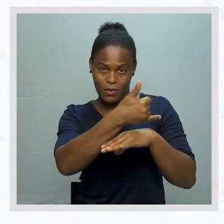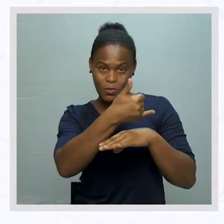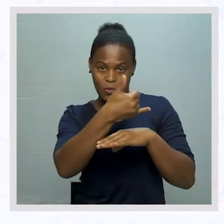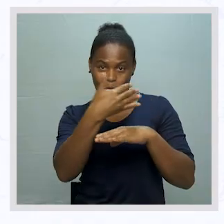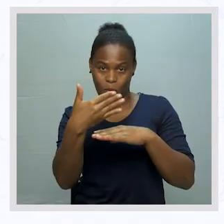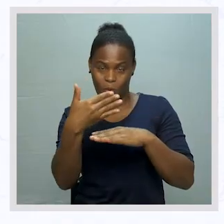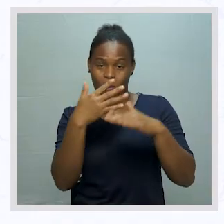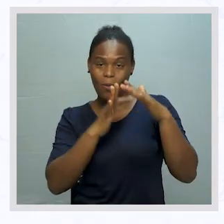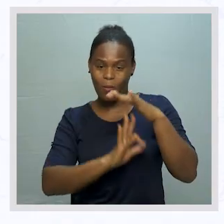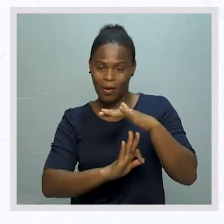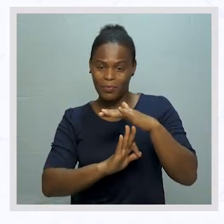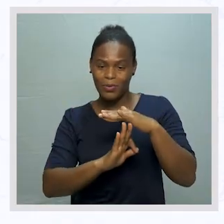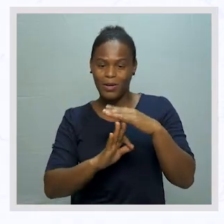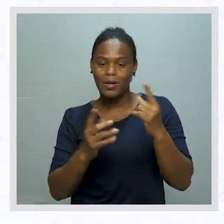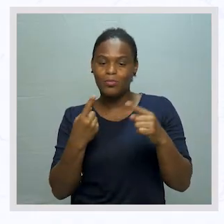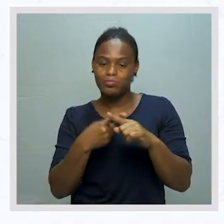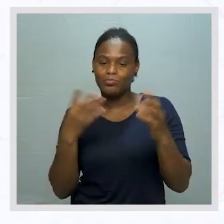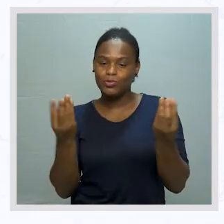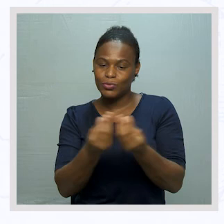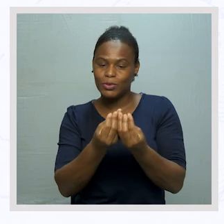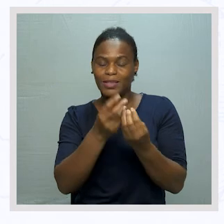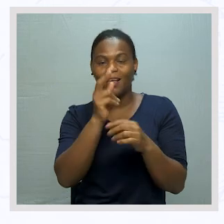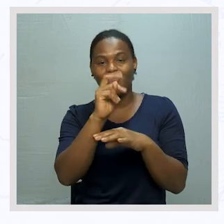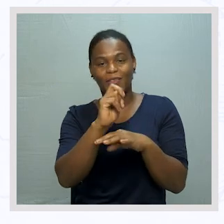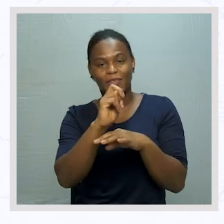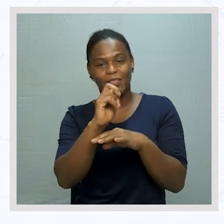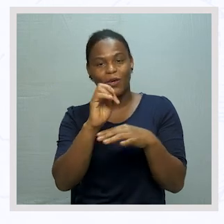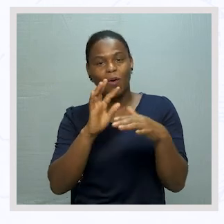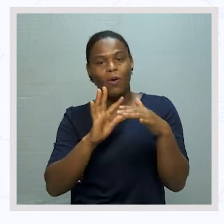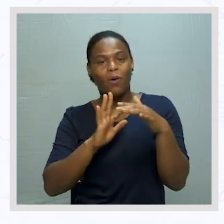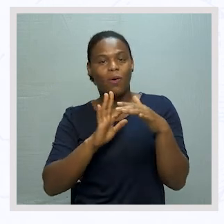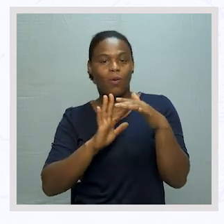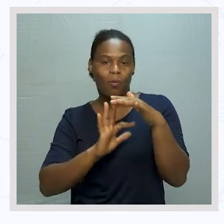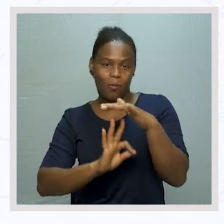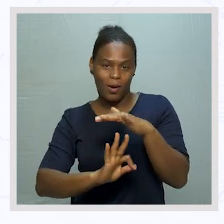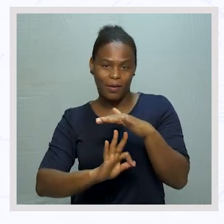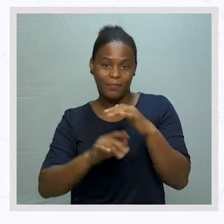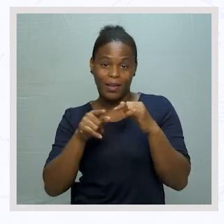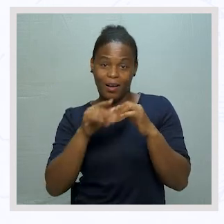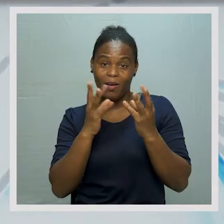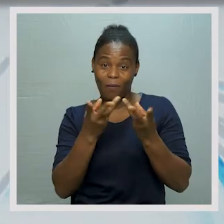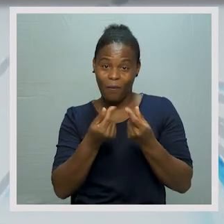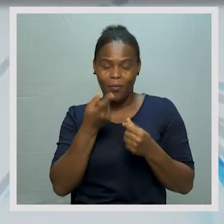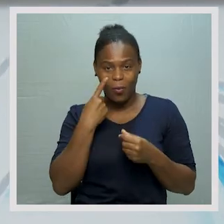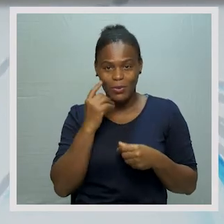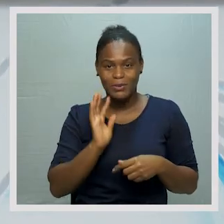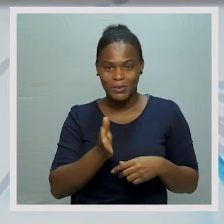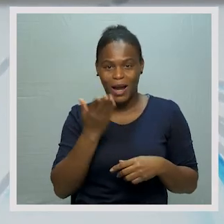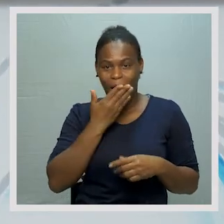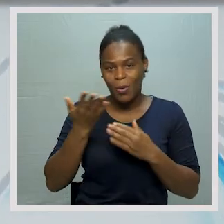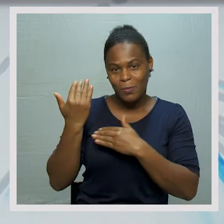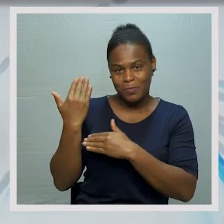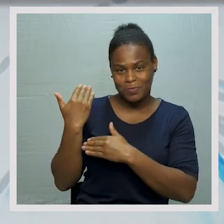21/4, vamos adicionar com 3/4. Isso é uma operação já conhecida das